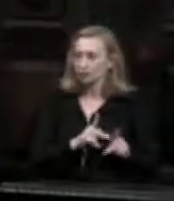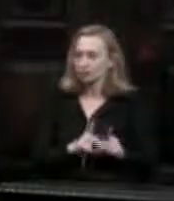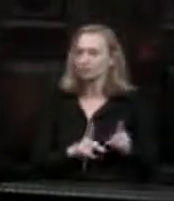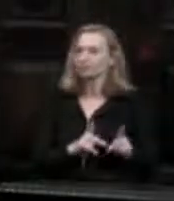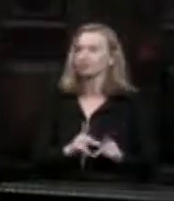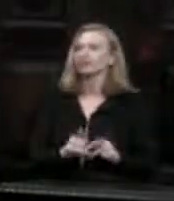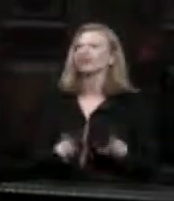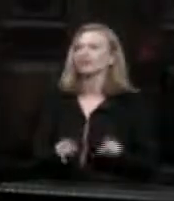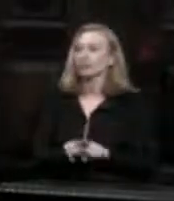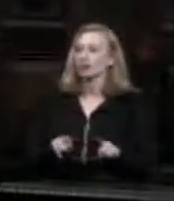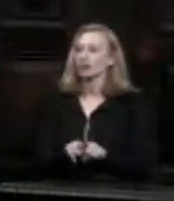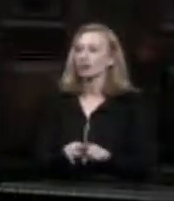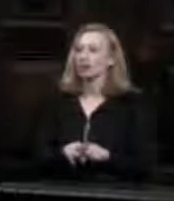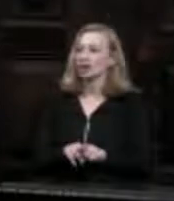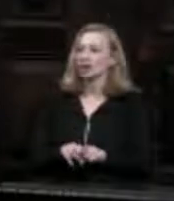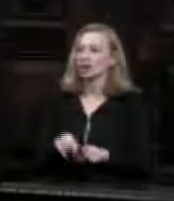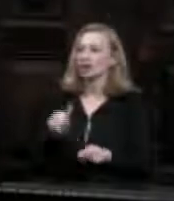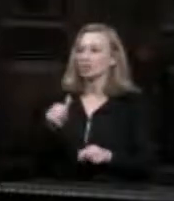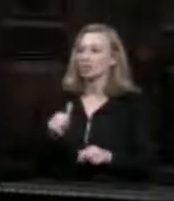da galeria,